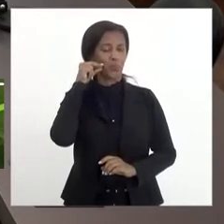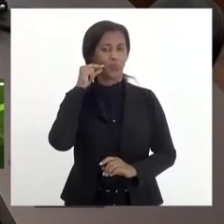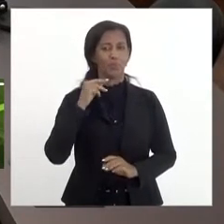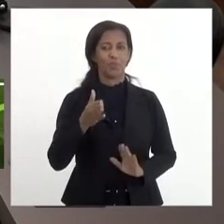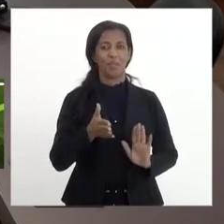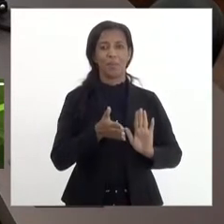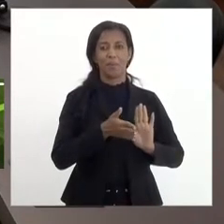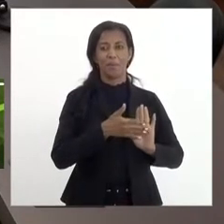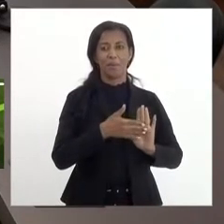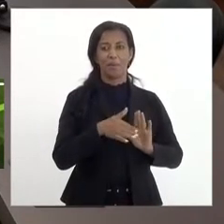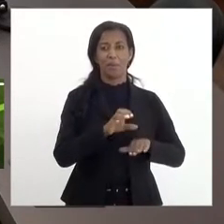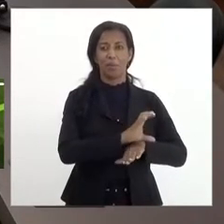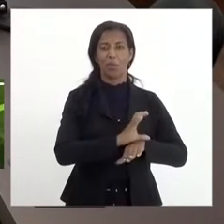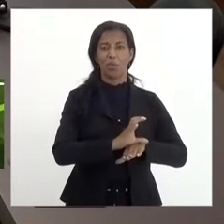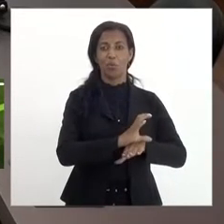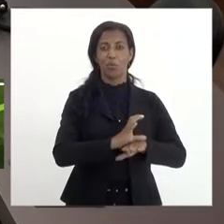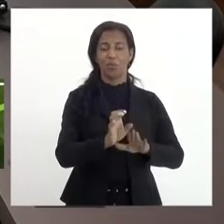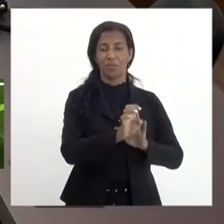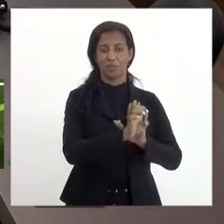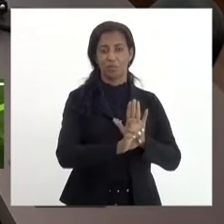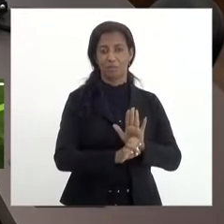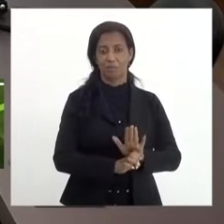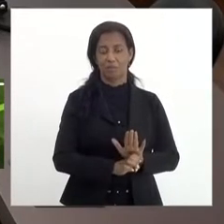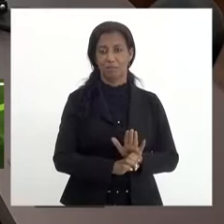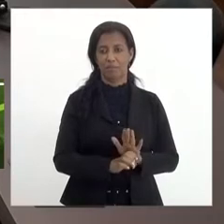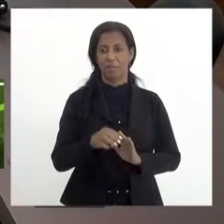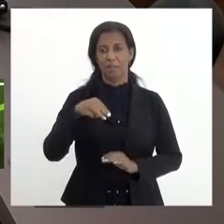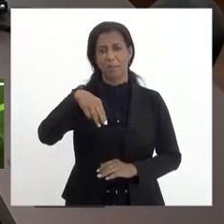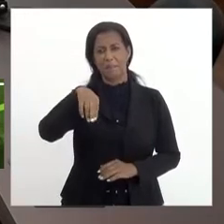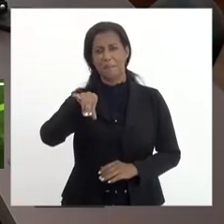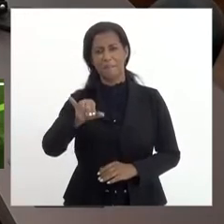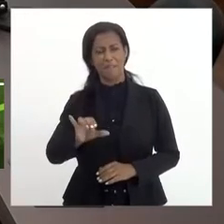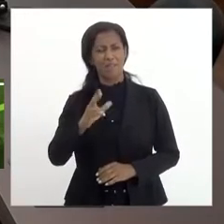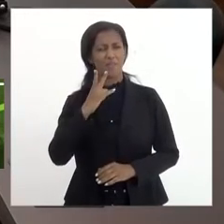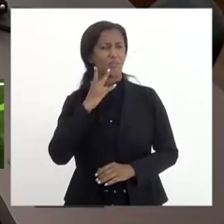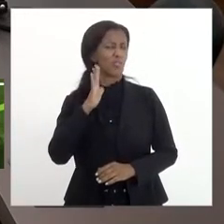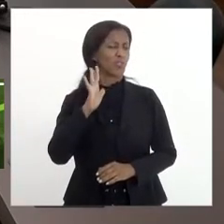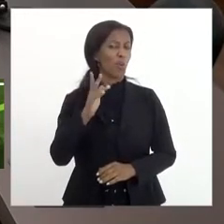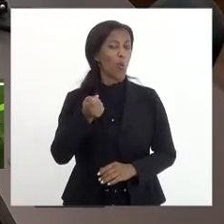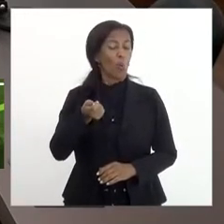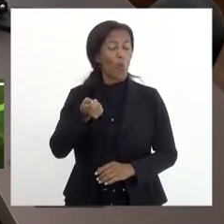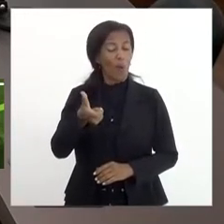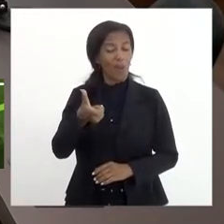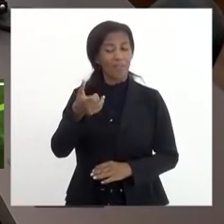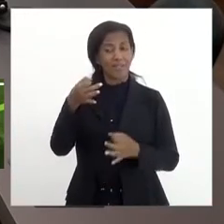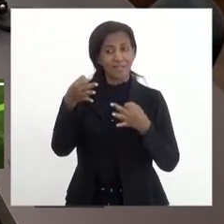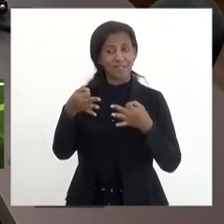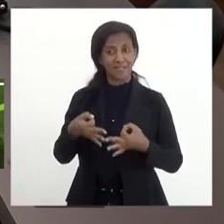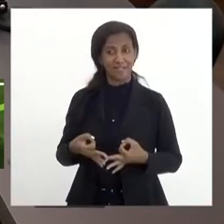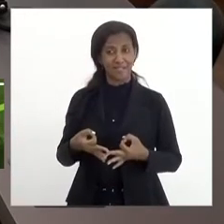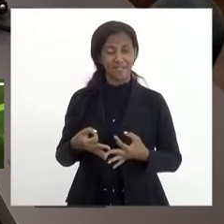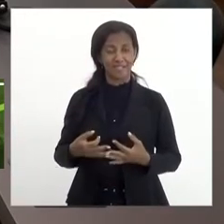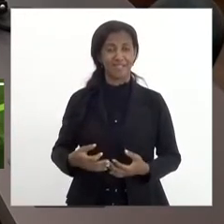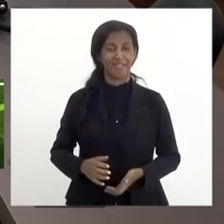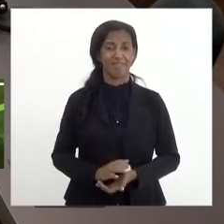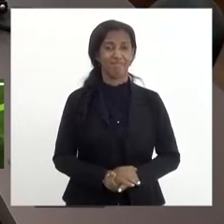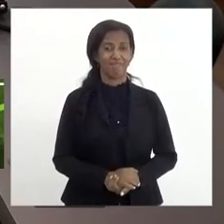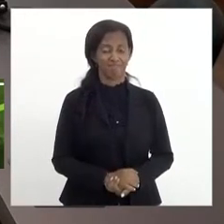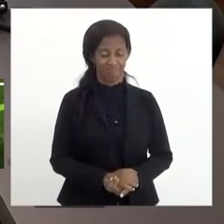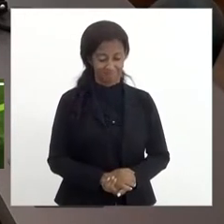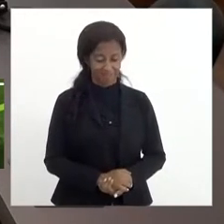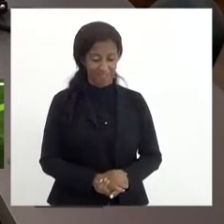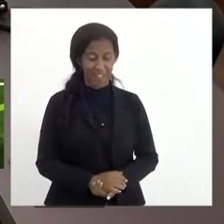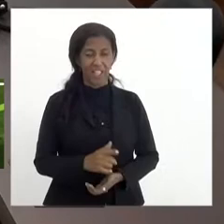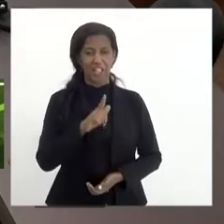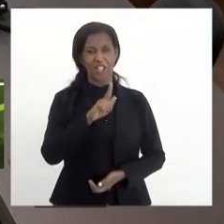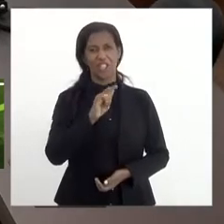foi pela constitucionalidade com emendas. O deputado Mink disse que nós já votamos essa matéria. Eu tenho quase certeza do deputado Gilberto